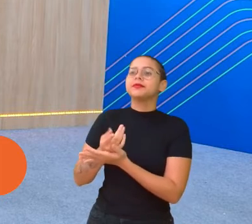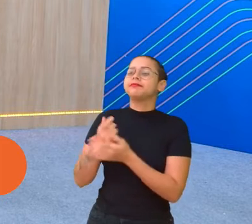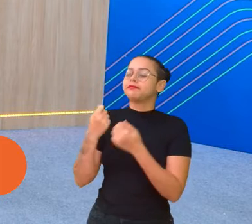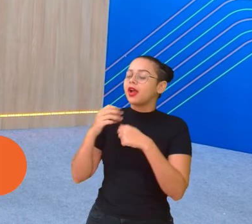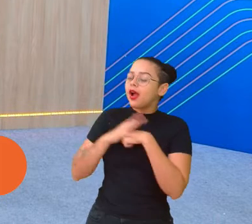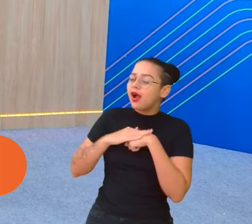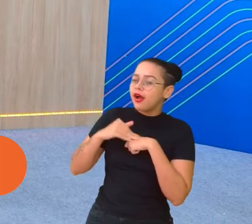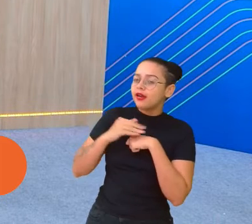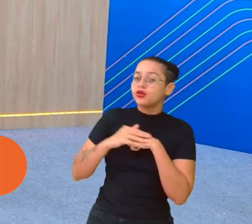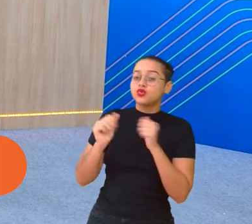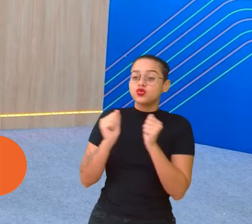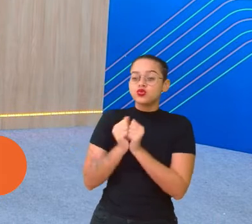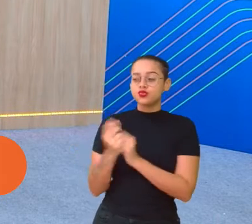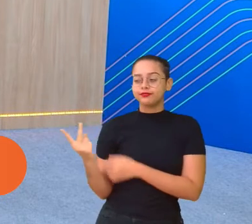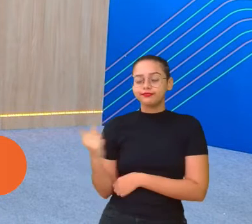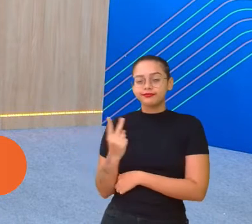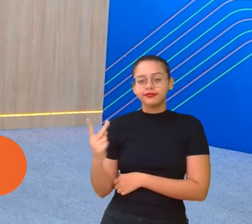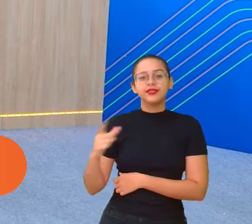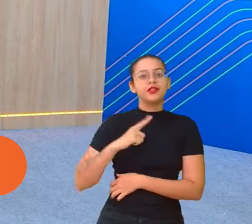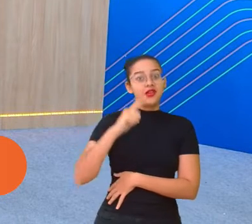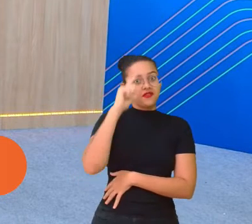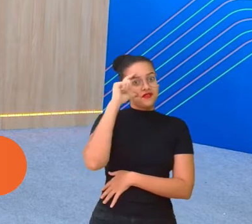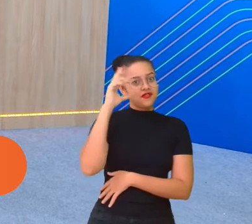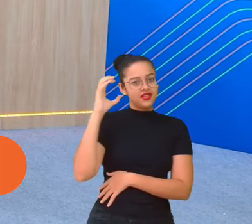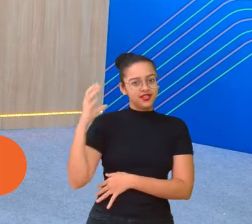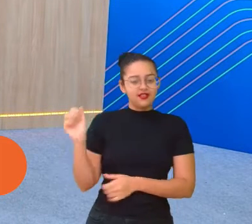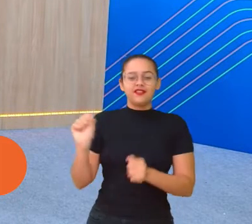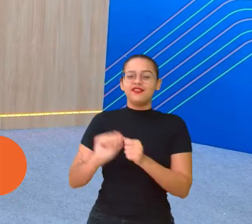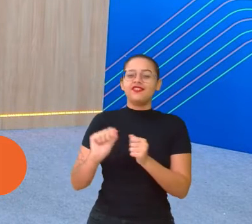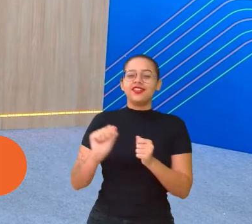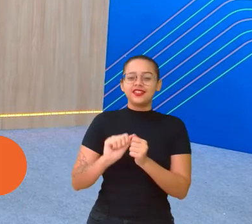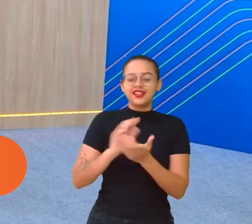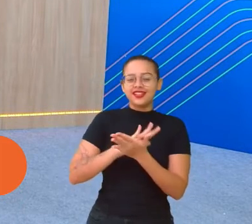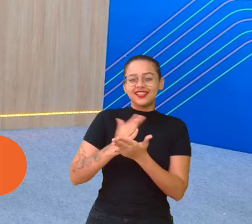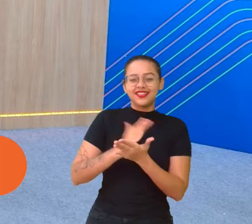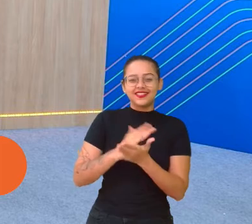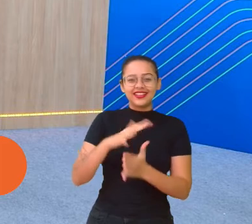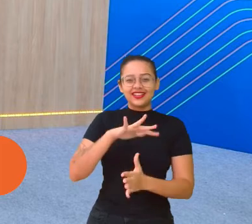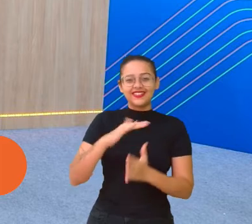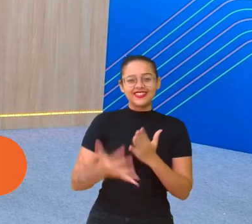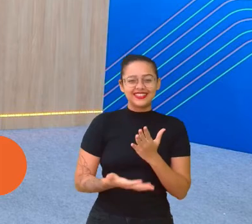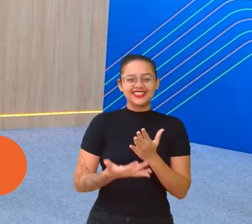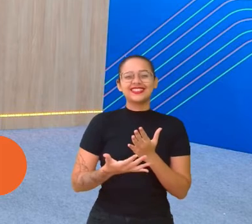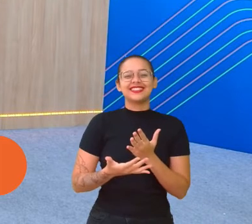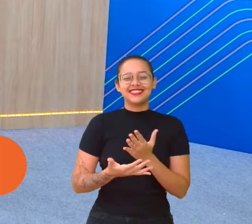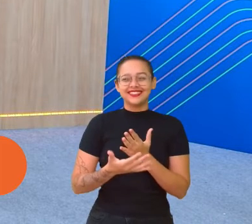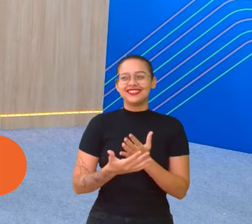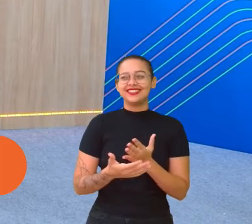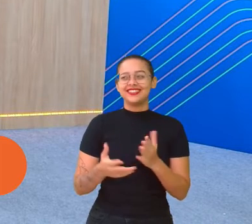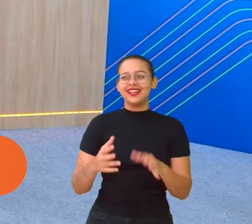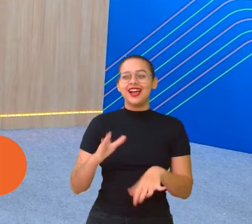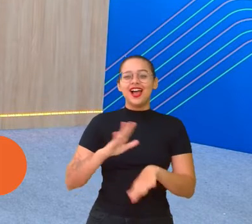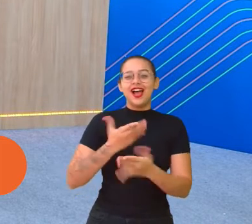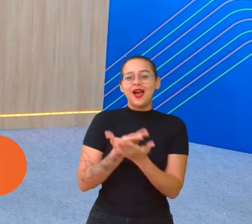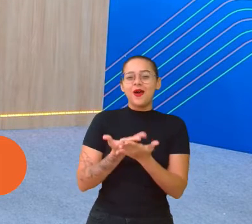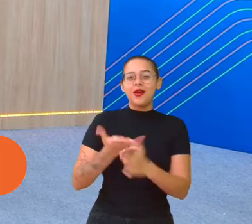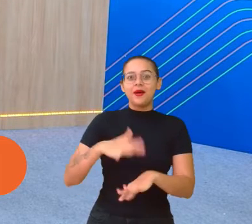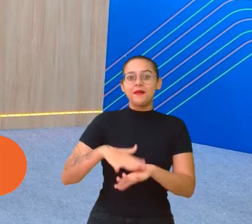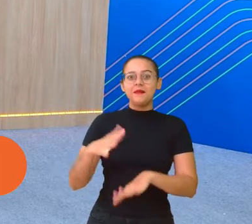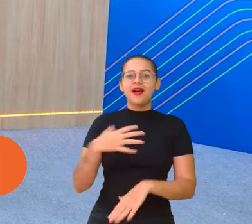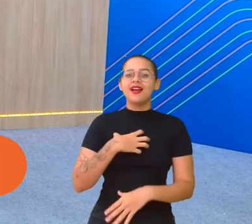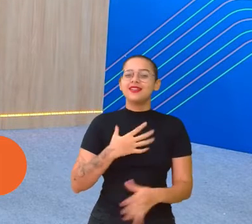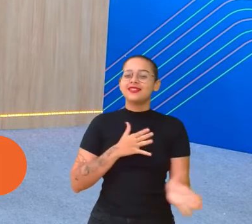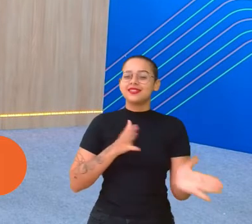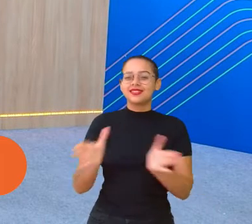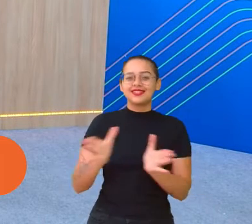aqui, comigo e com Yolanda, tá a Vitória, fazendo a interpretação para as Libras, né? Deixando nossa aula mais